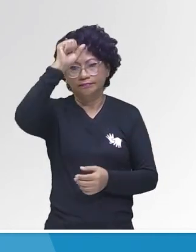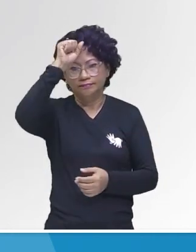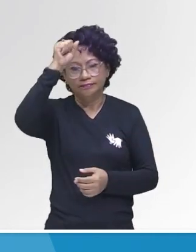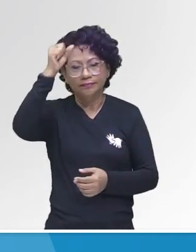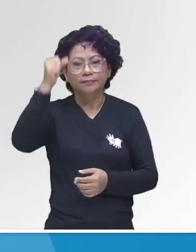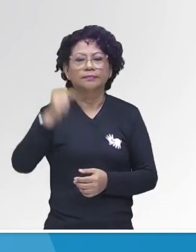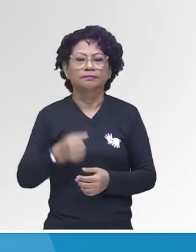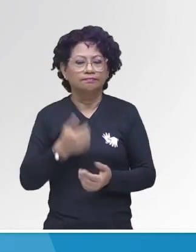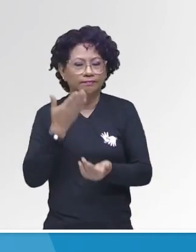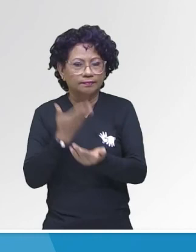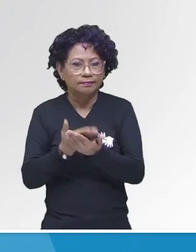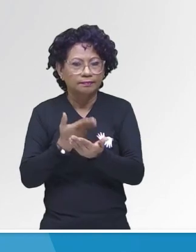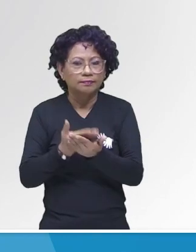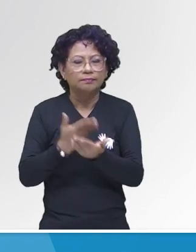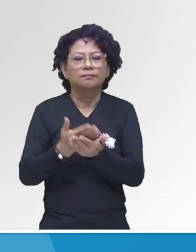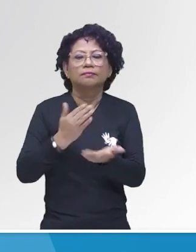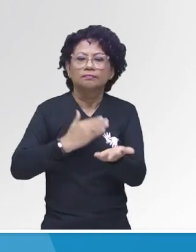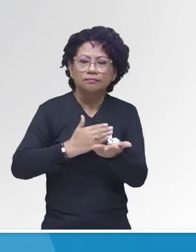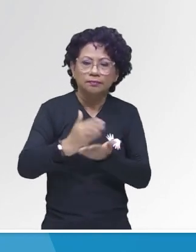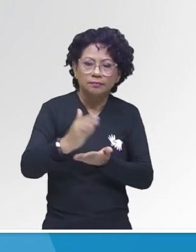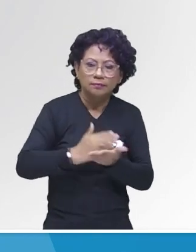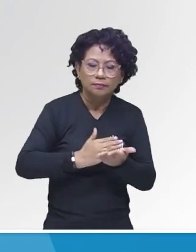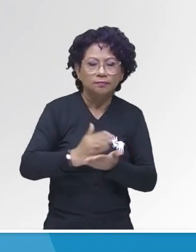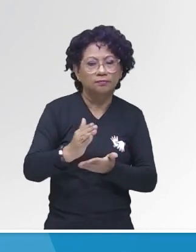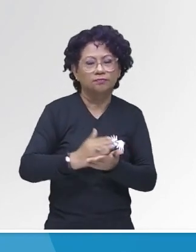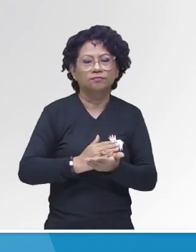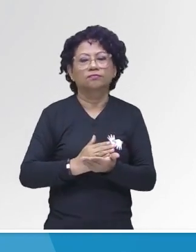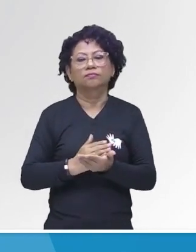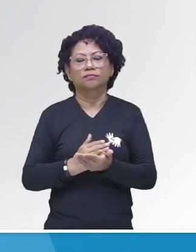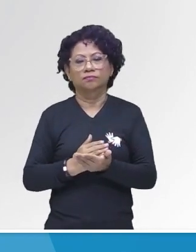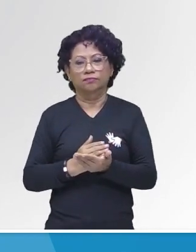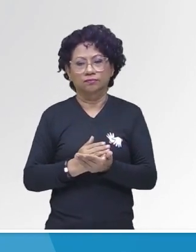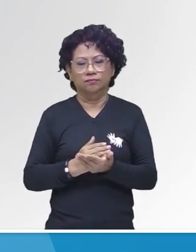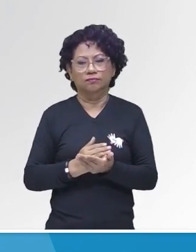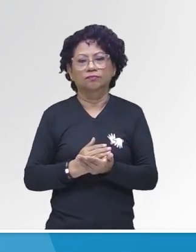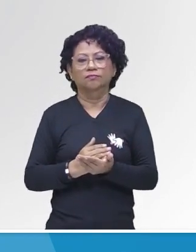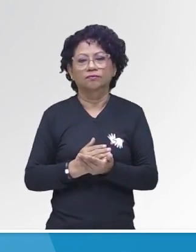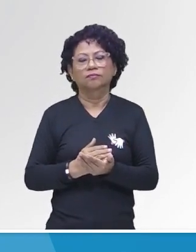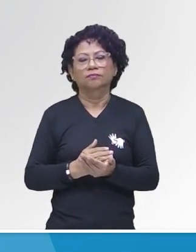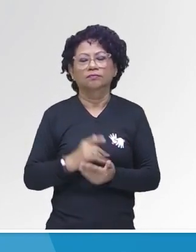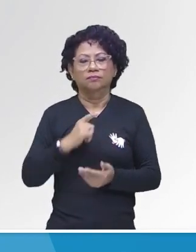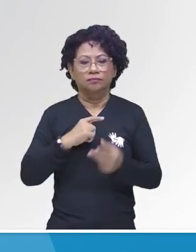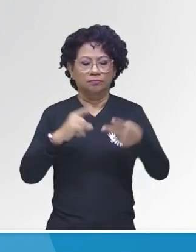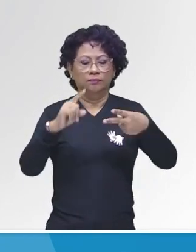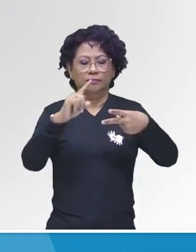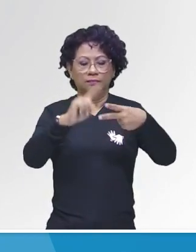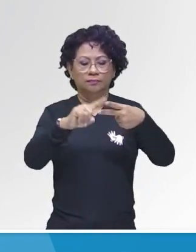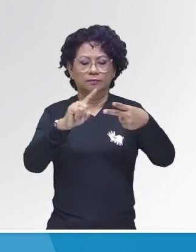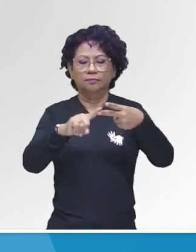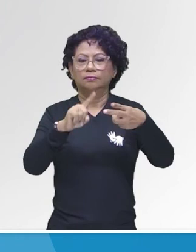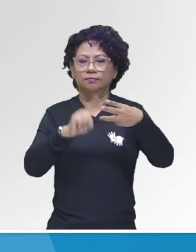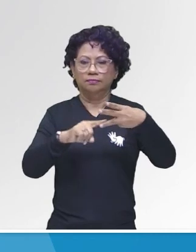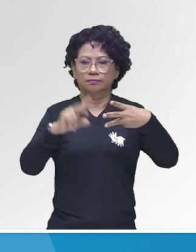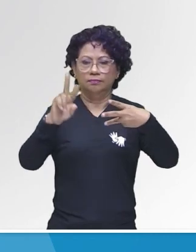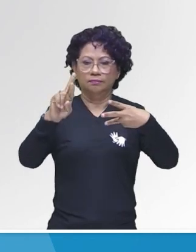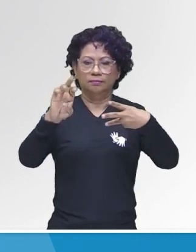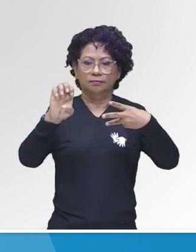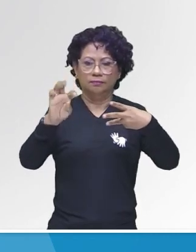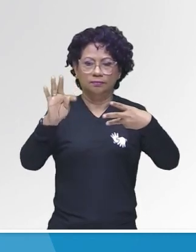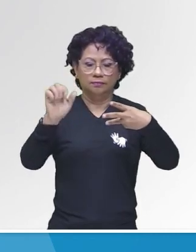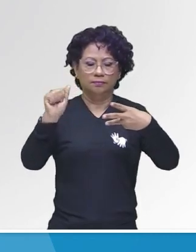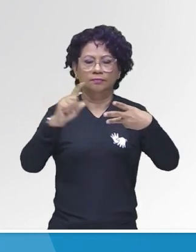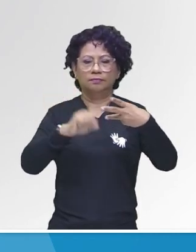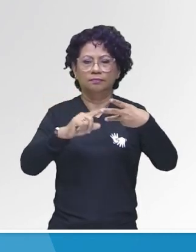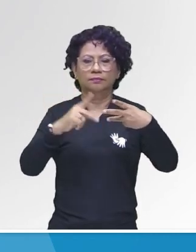aí algumas posições, né, relativas aí a plano, ponto, e lá temos ainda mais um